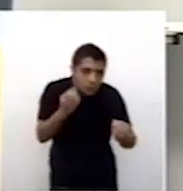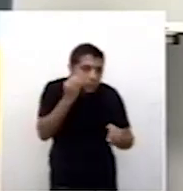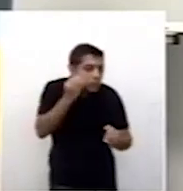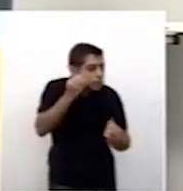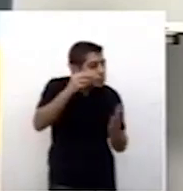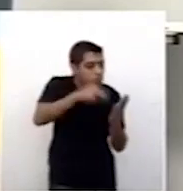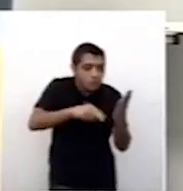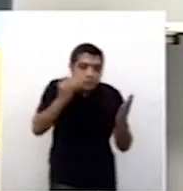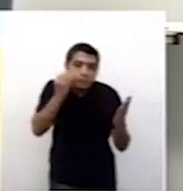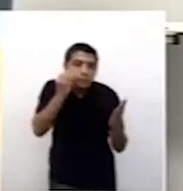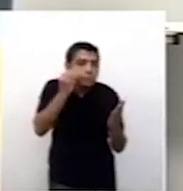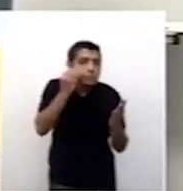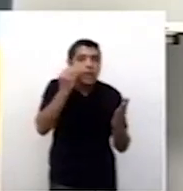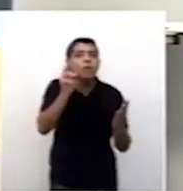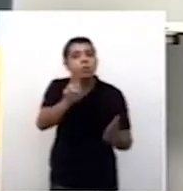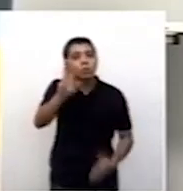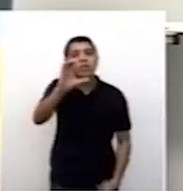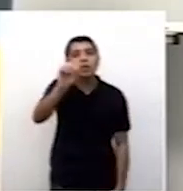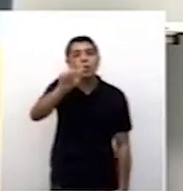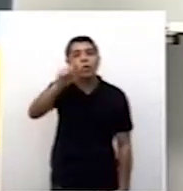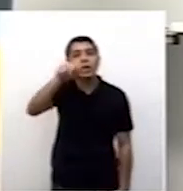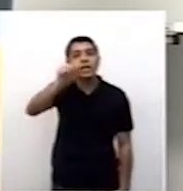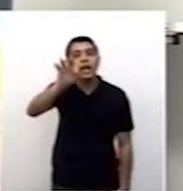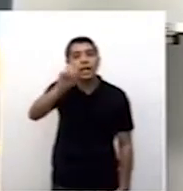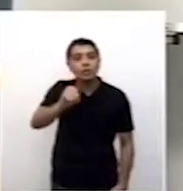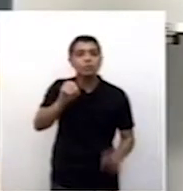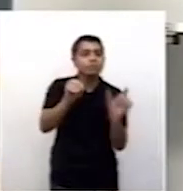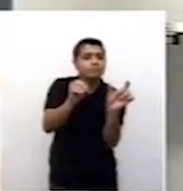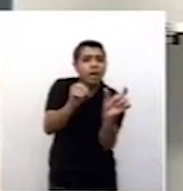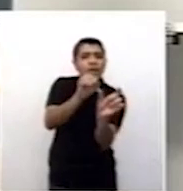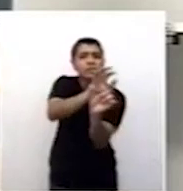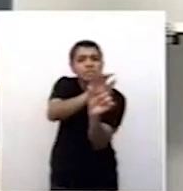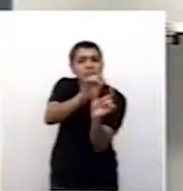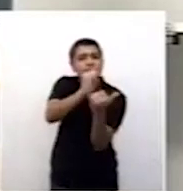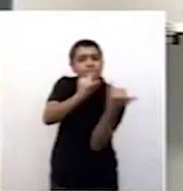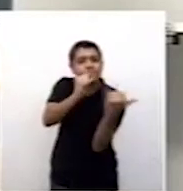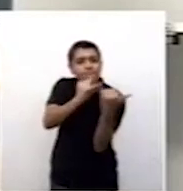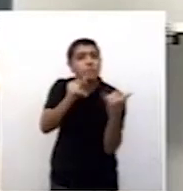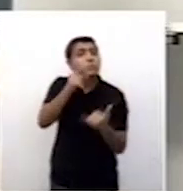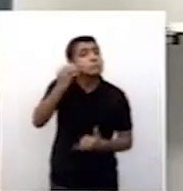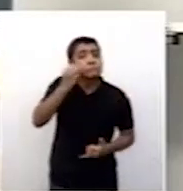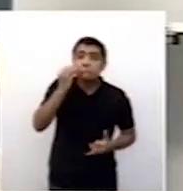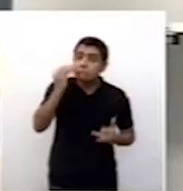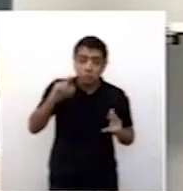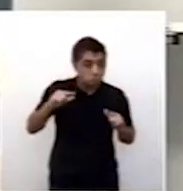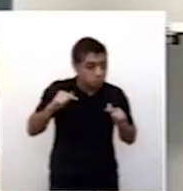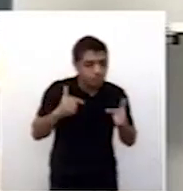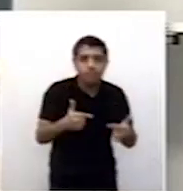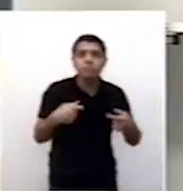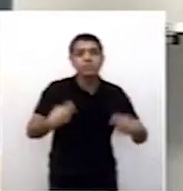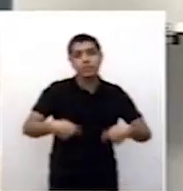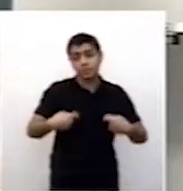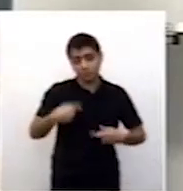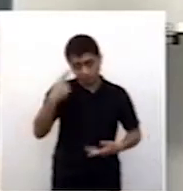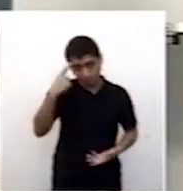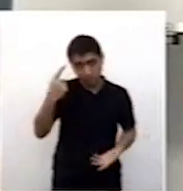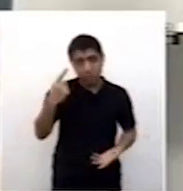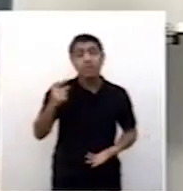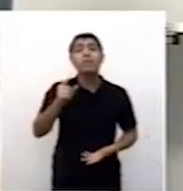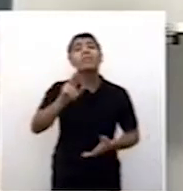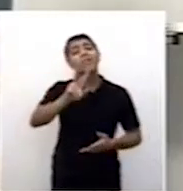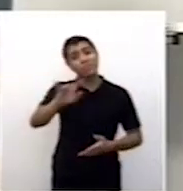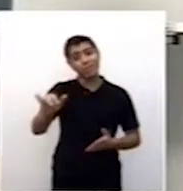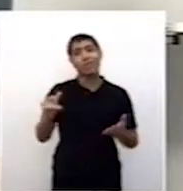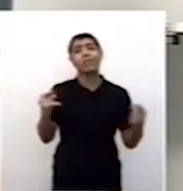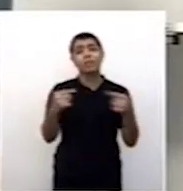você tentar decifrar. E é o que vocês vão fazer agora. Vocês irão encontrar várias palavras no texto que vocês desconhecem. Vocês irão